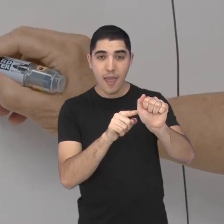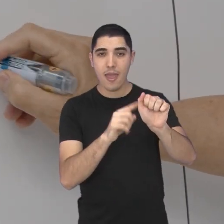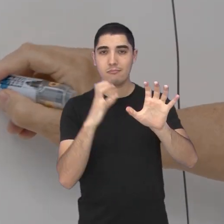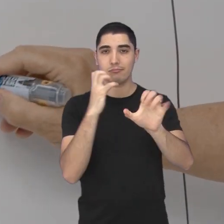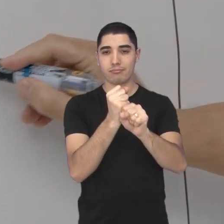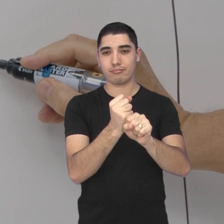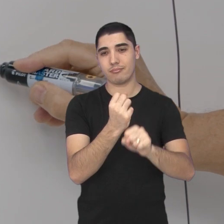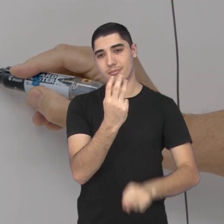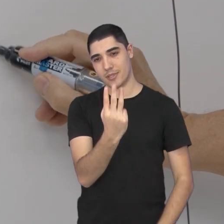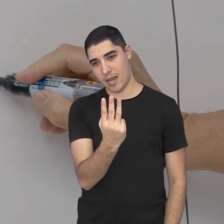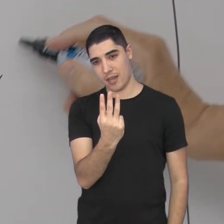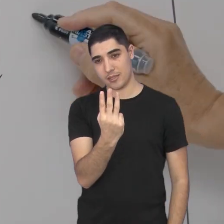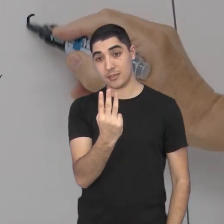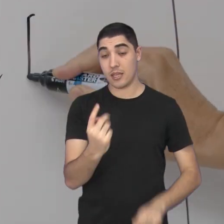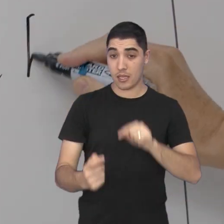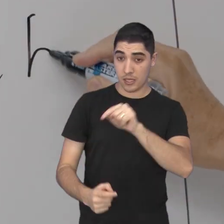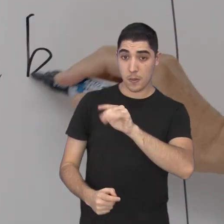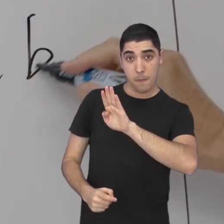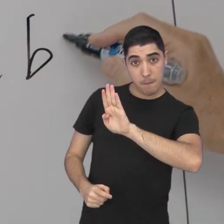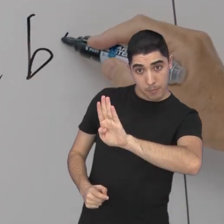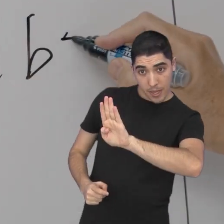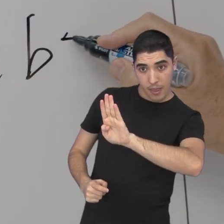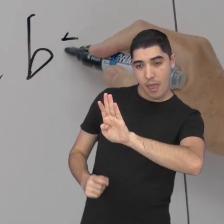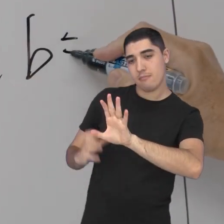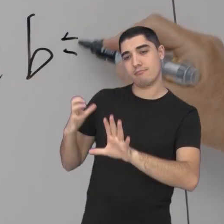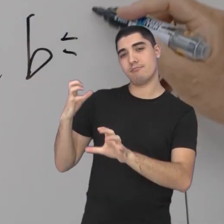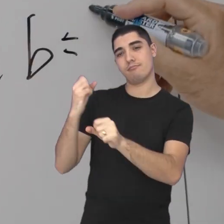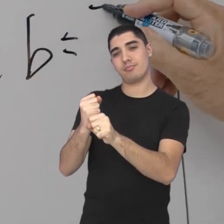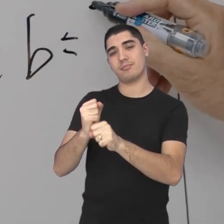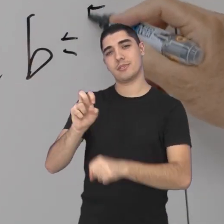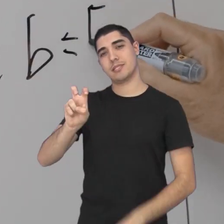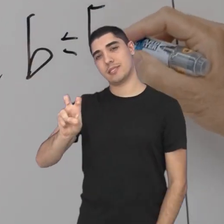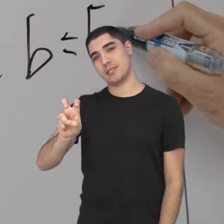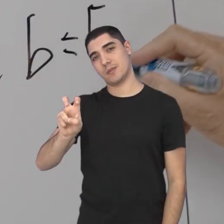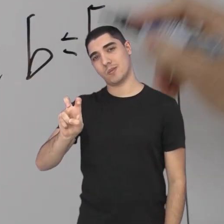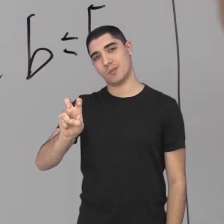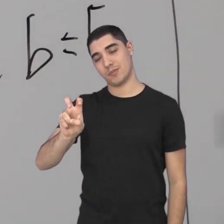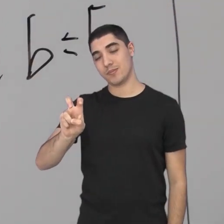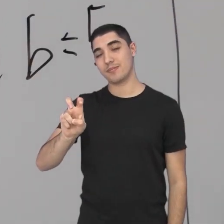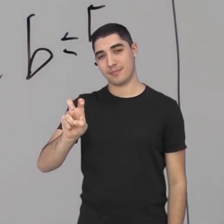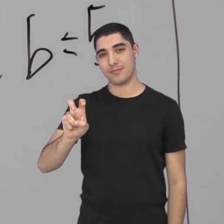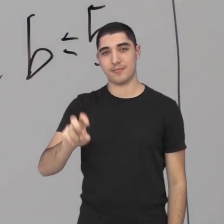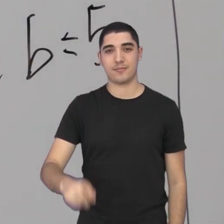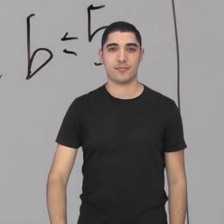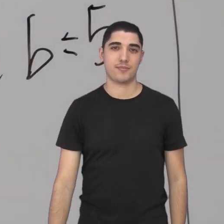3, e o B é 5.